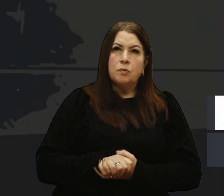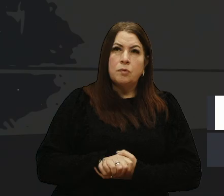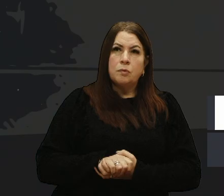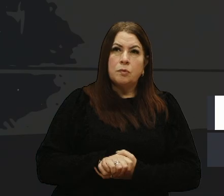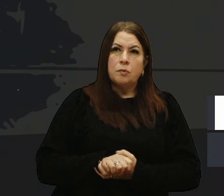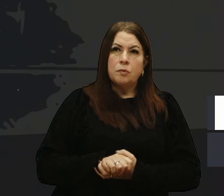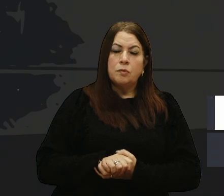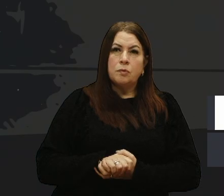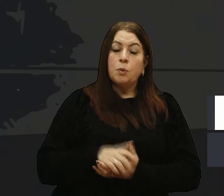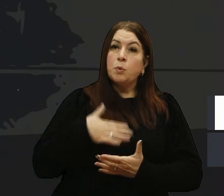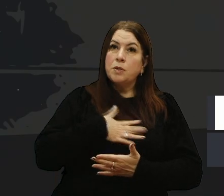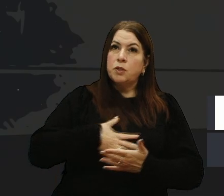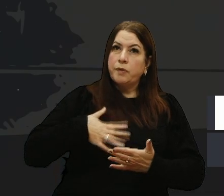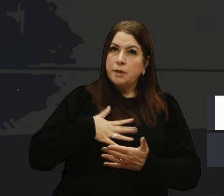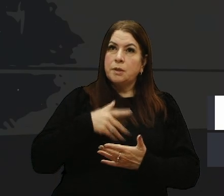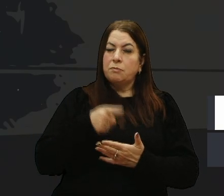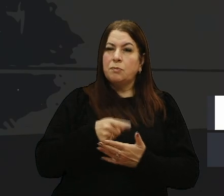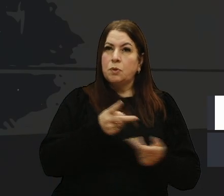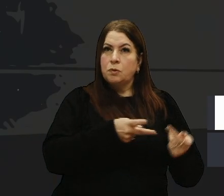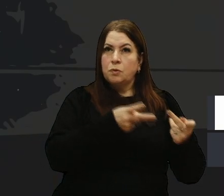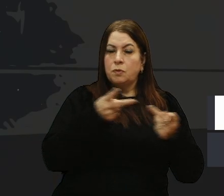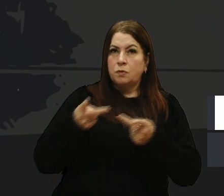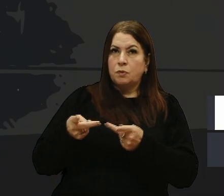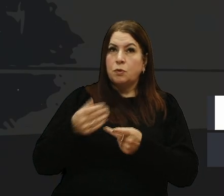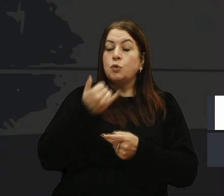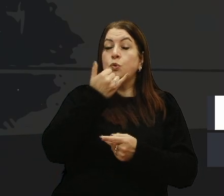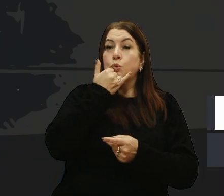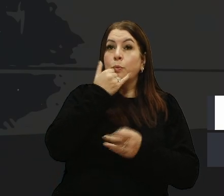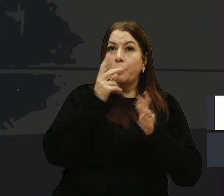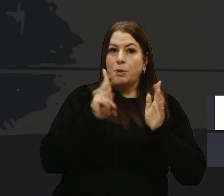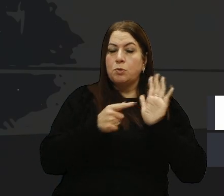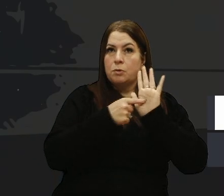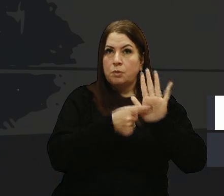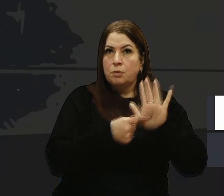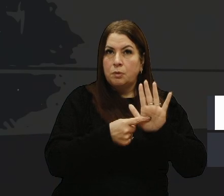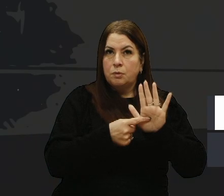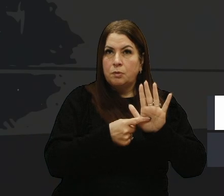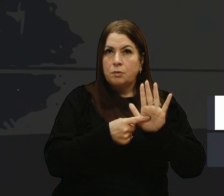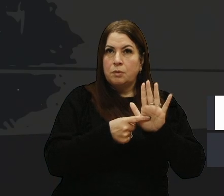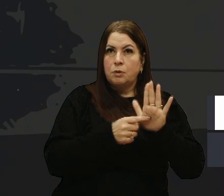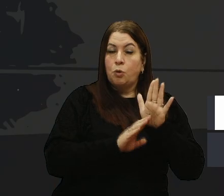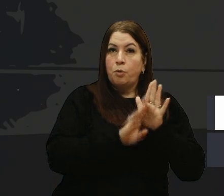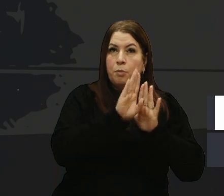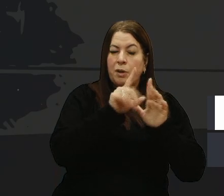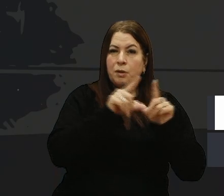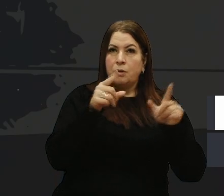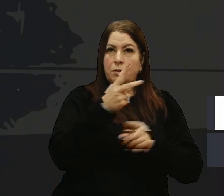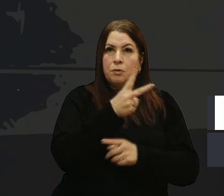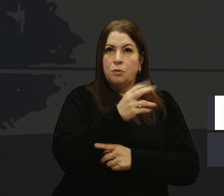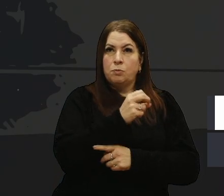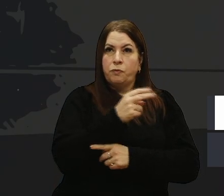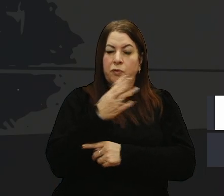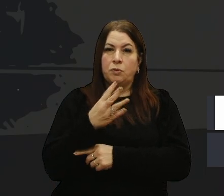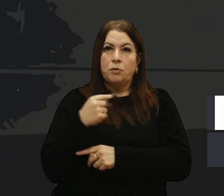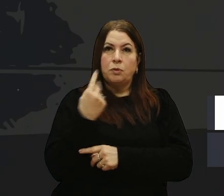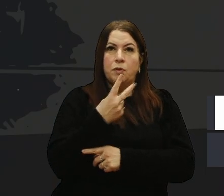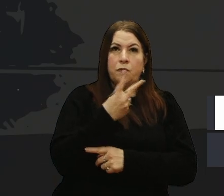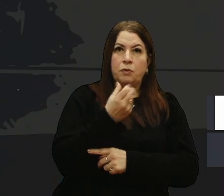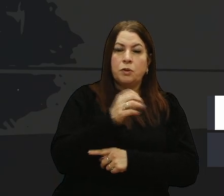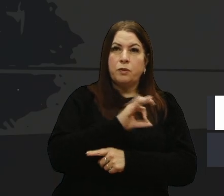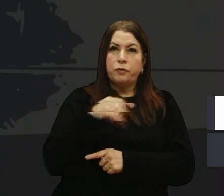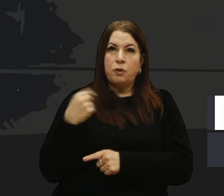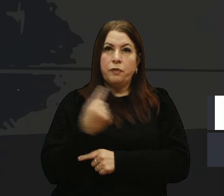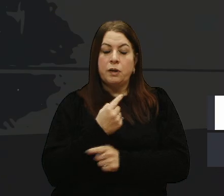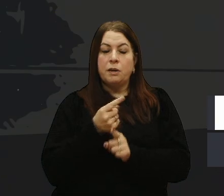O grau de satisfação, isso dos expositores, aumentou em relação a 24, né, em torno de 26% a